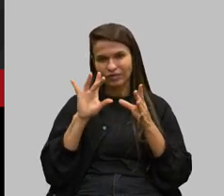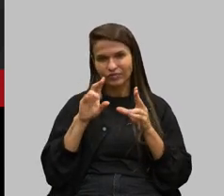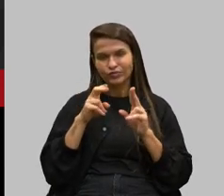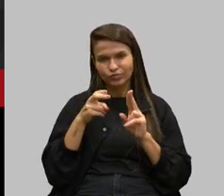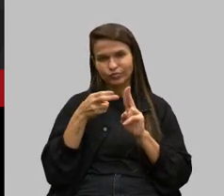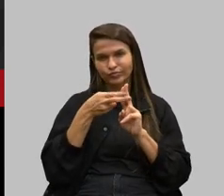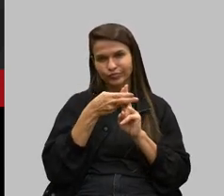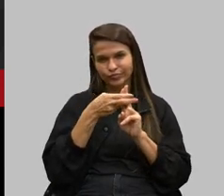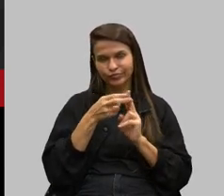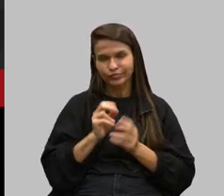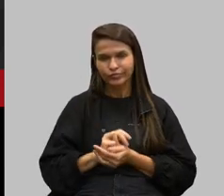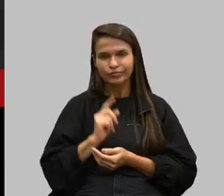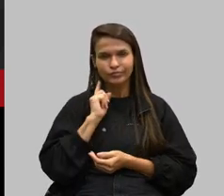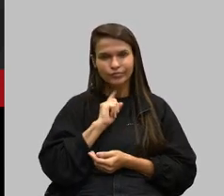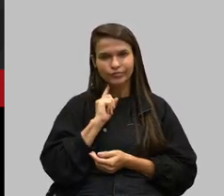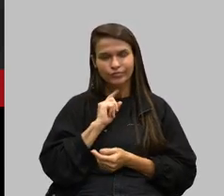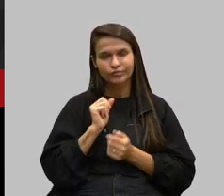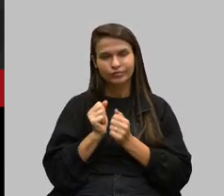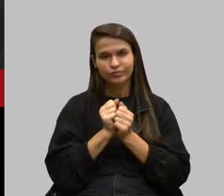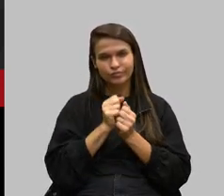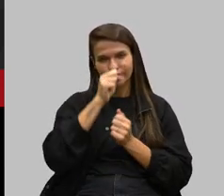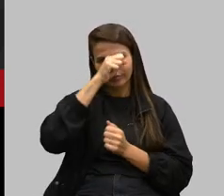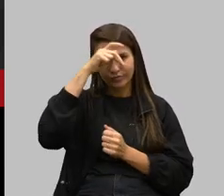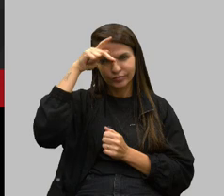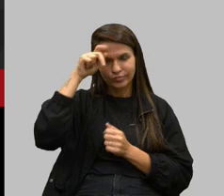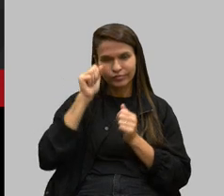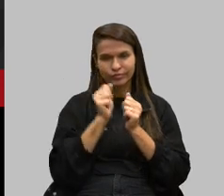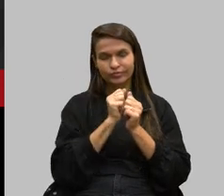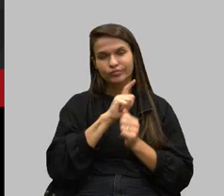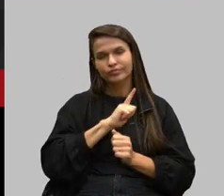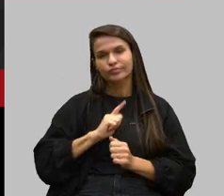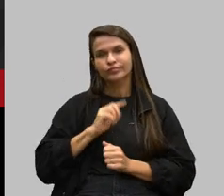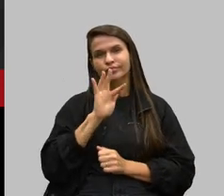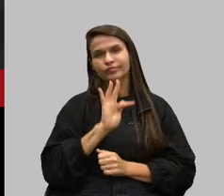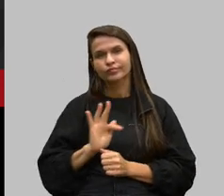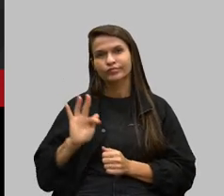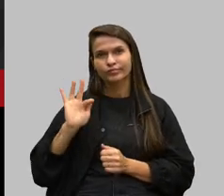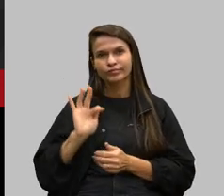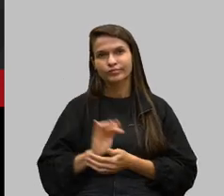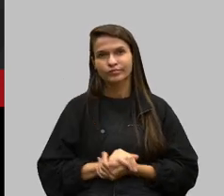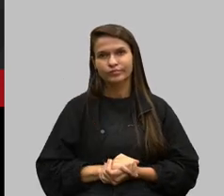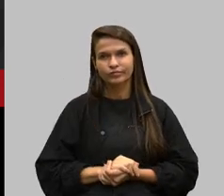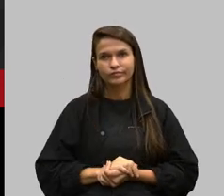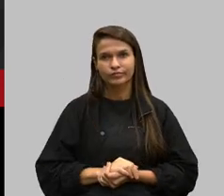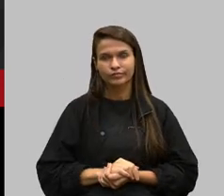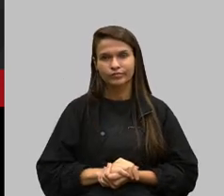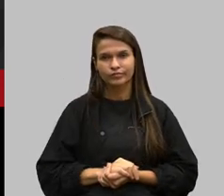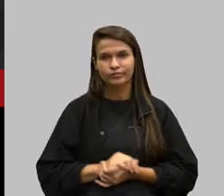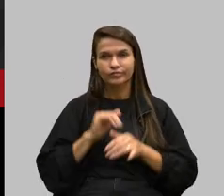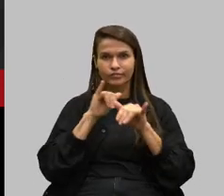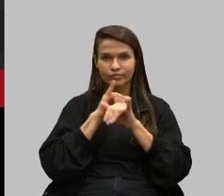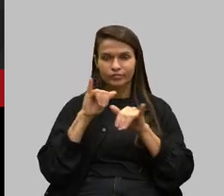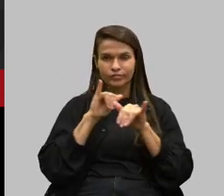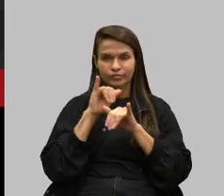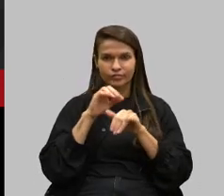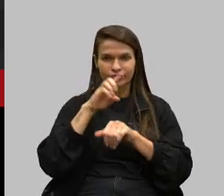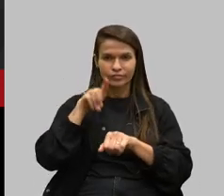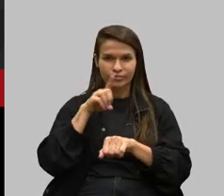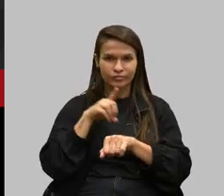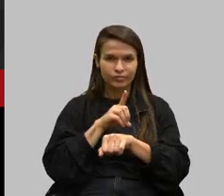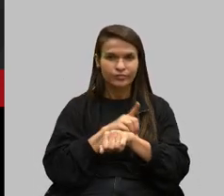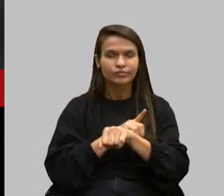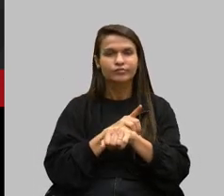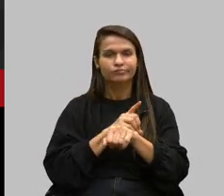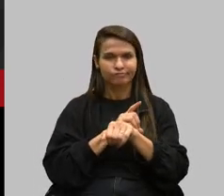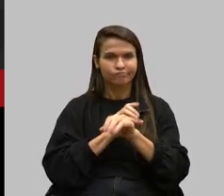Minas Gerais junto com os municípios e junto com o governo federal é campanha da dengue né preparação para o